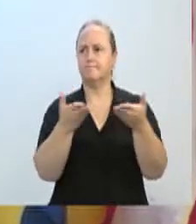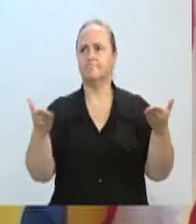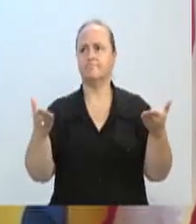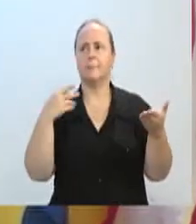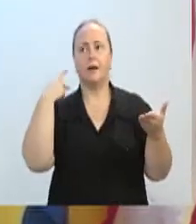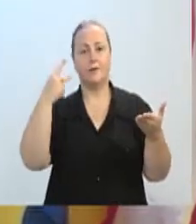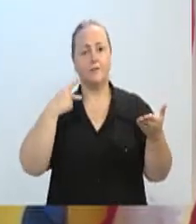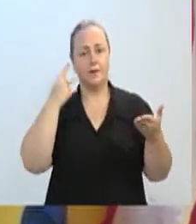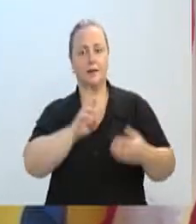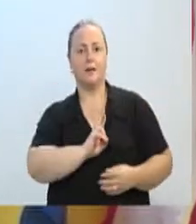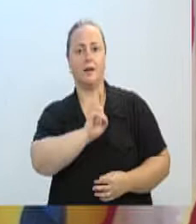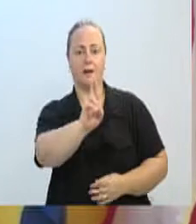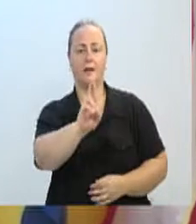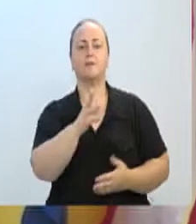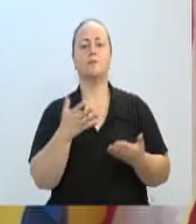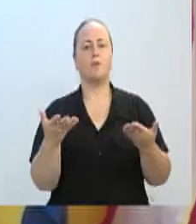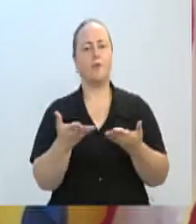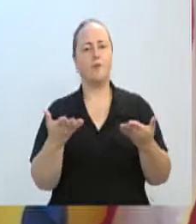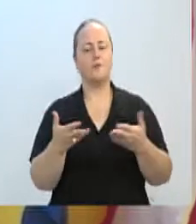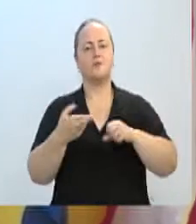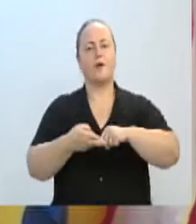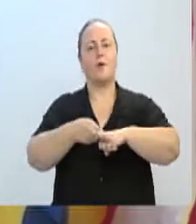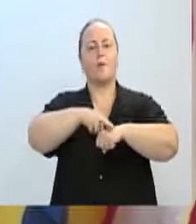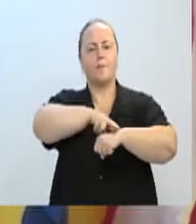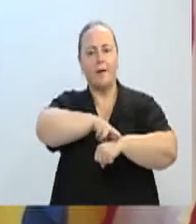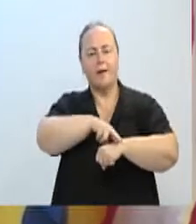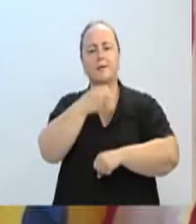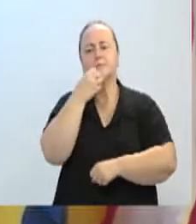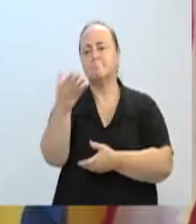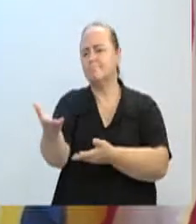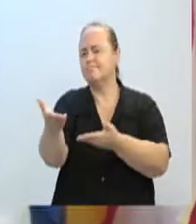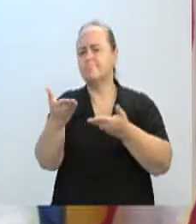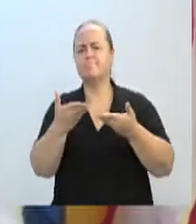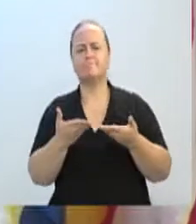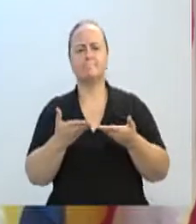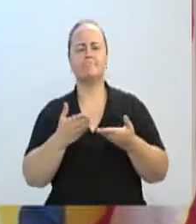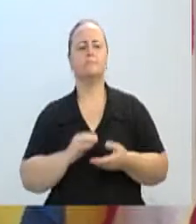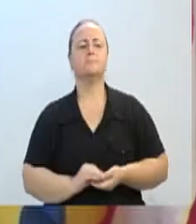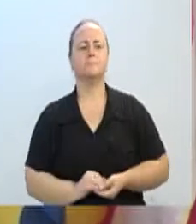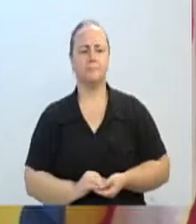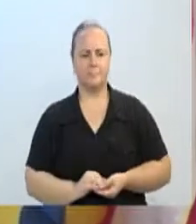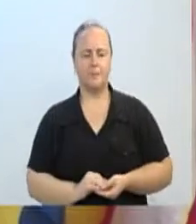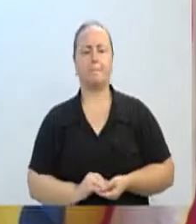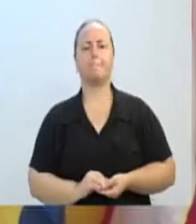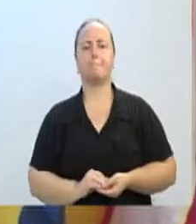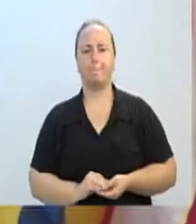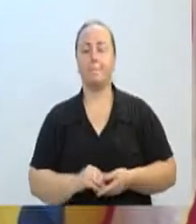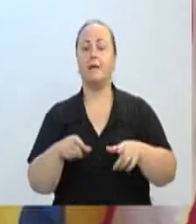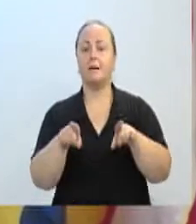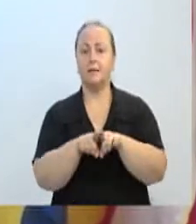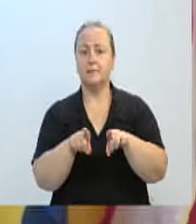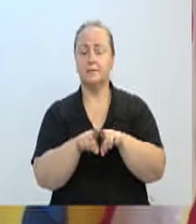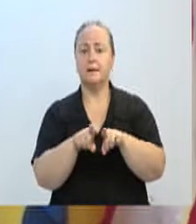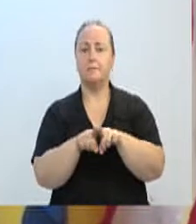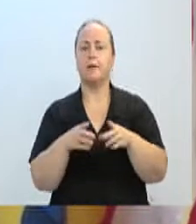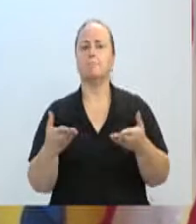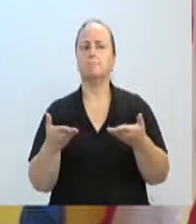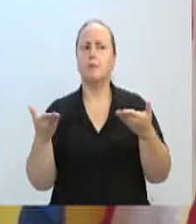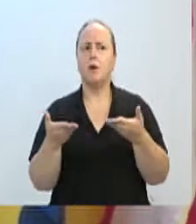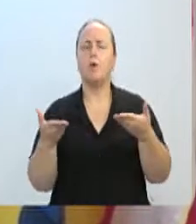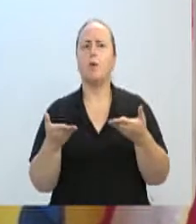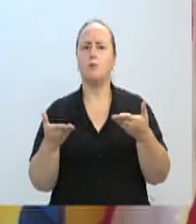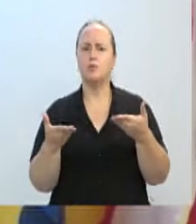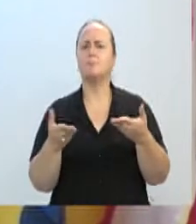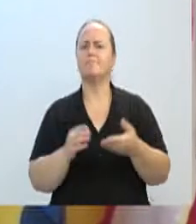aqui representados pelo Roberto, sejam bem-vindos à importância da discussão. Espero também aqui que nesse dia de hoje o governo,